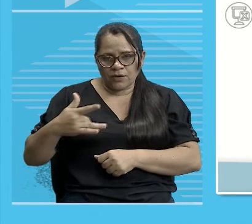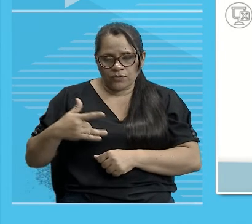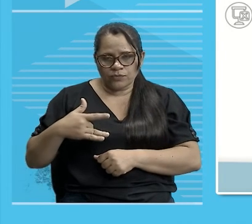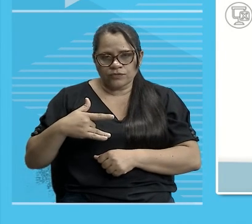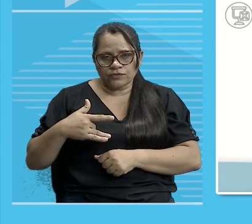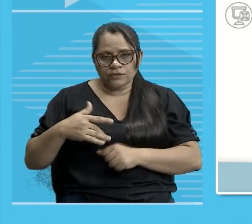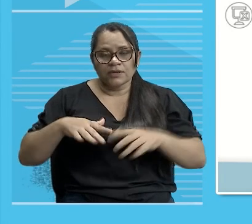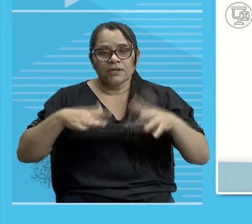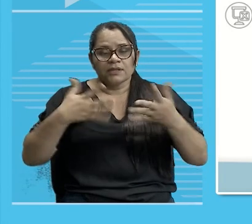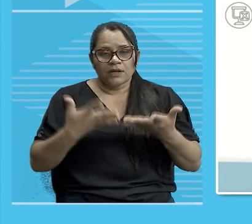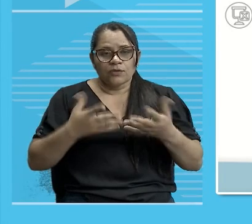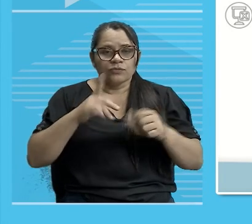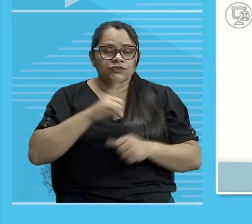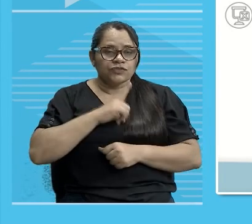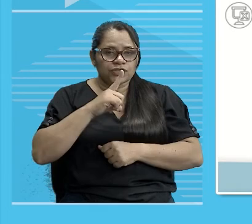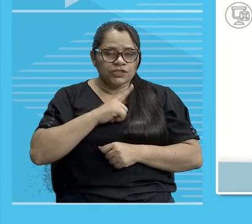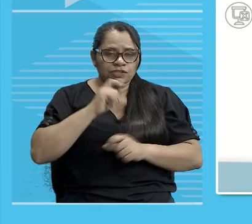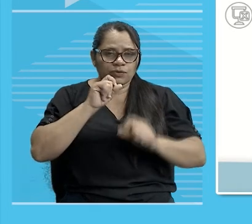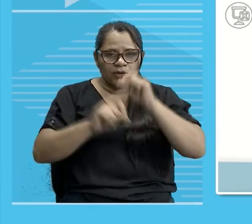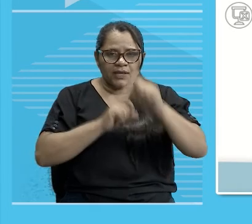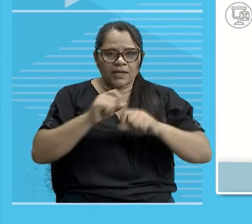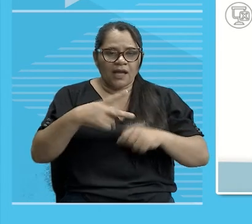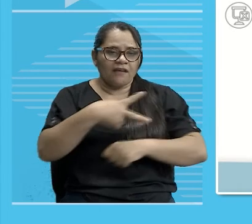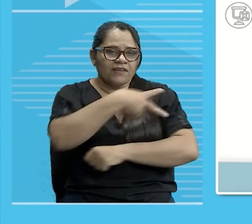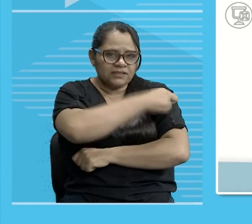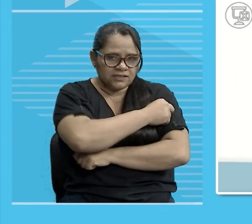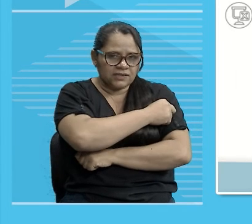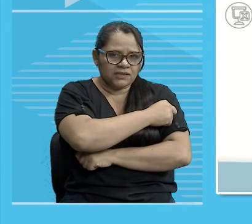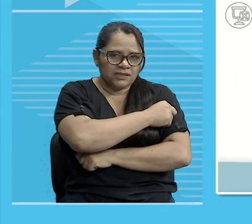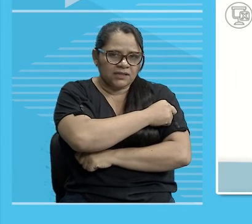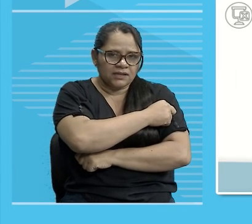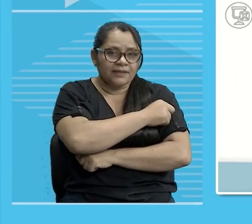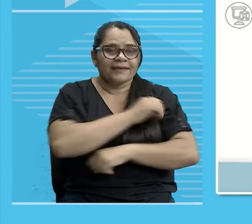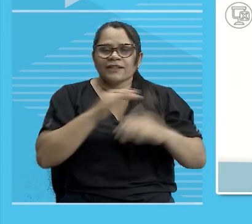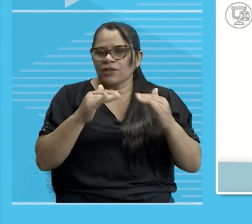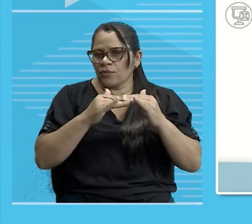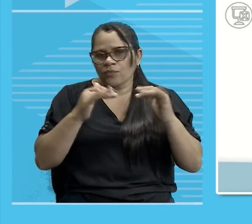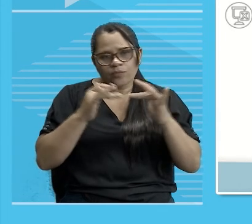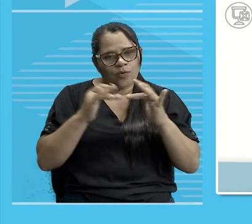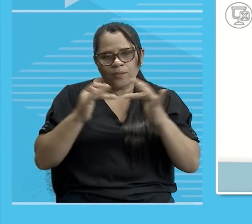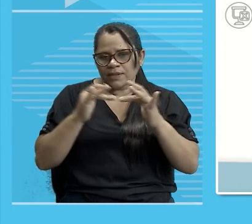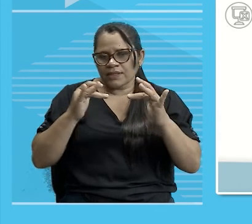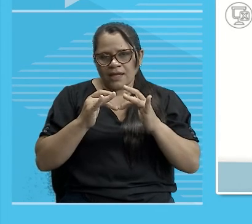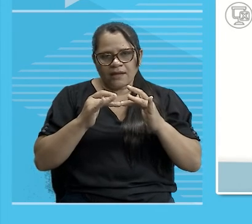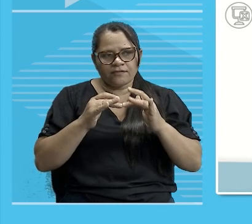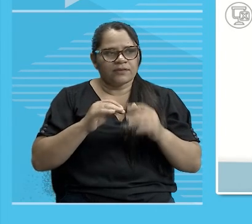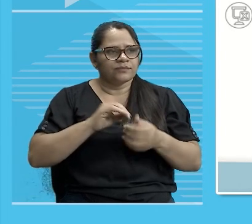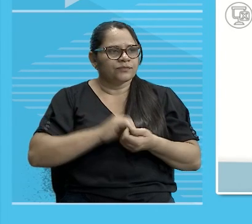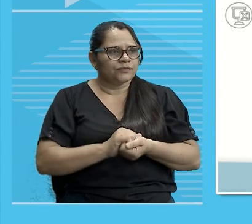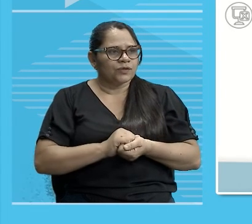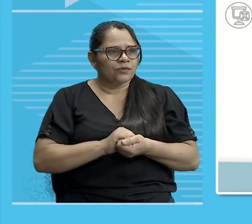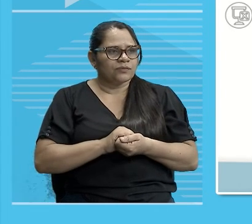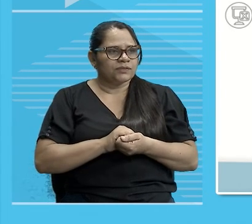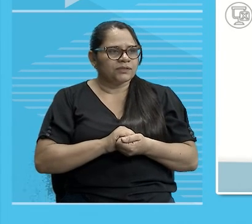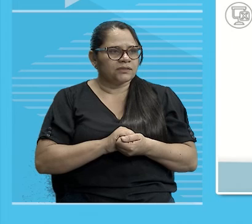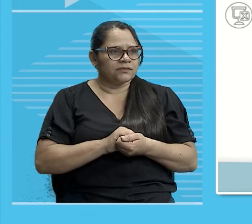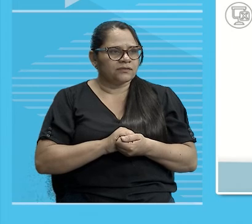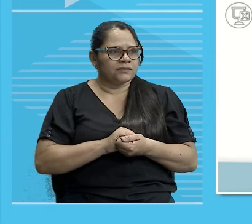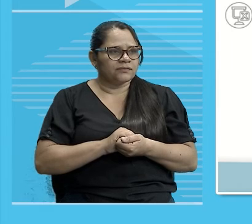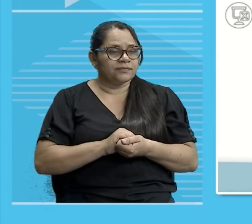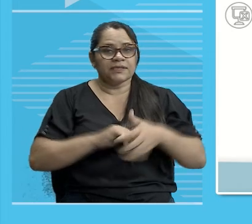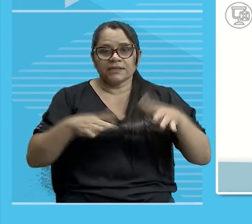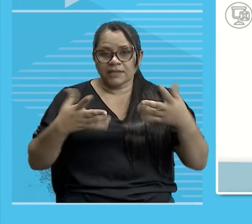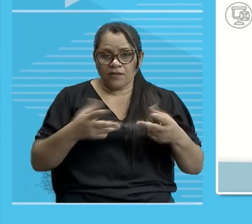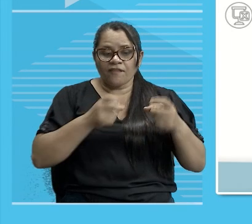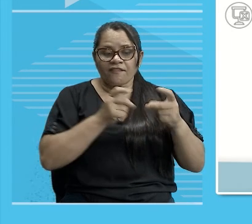essa questão que a vacina certo não combinava Tá bom mas aqui ó vendas e marketing eu quero aqui passar